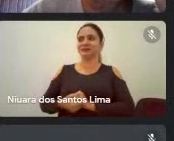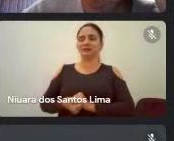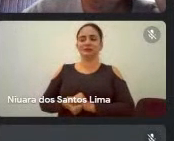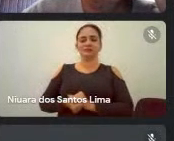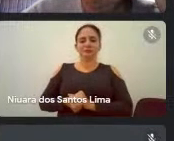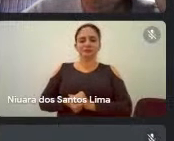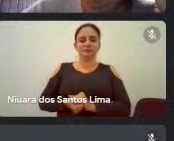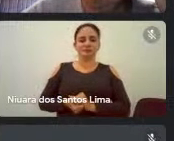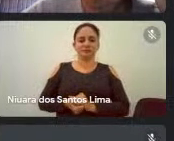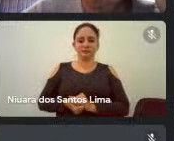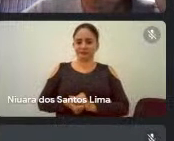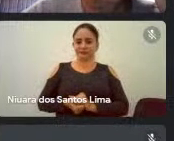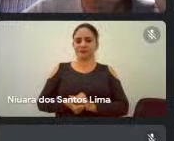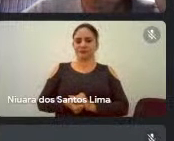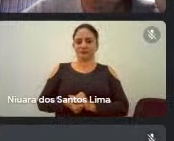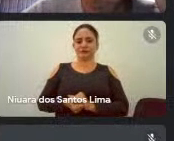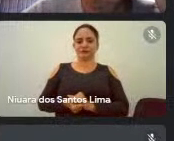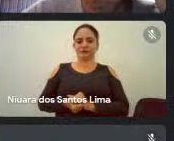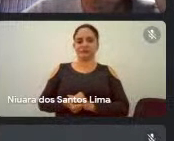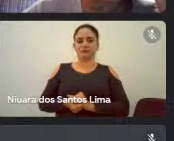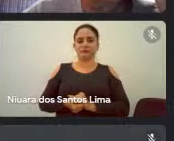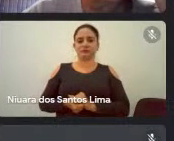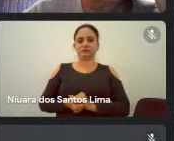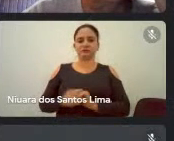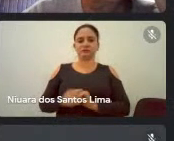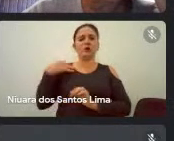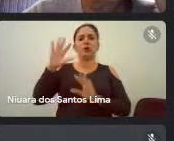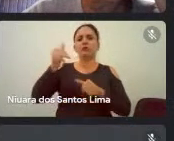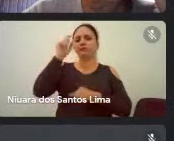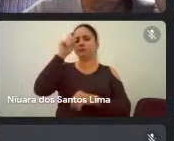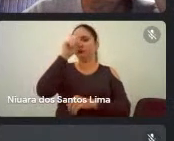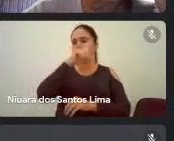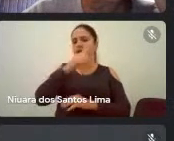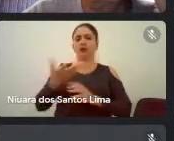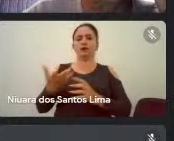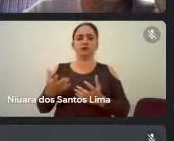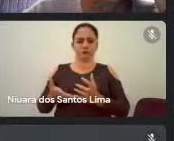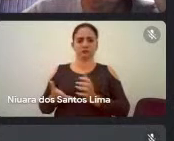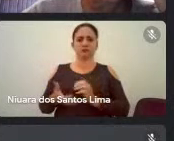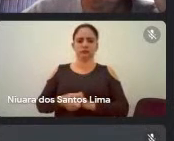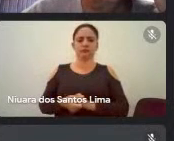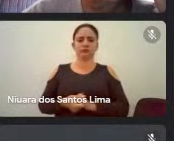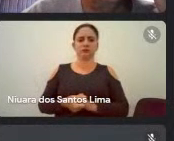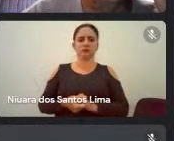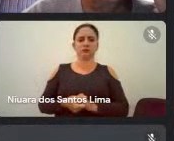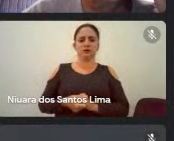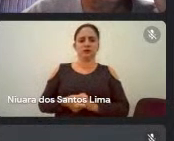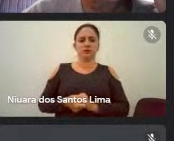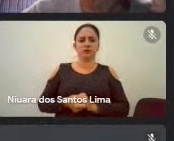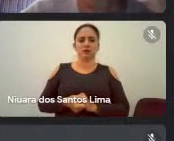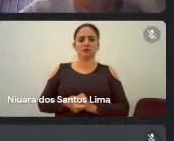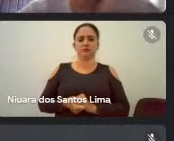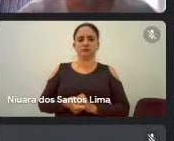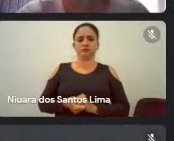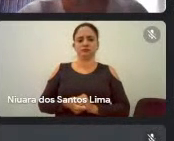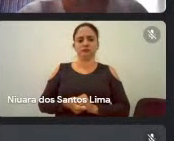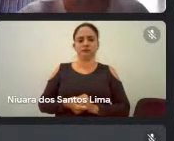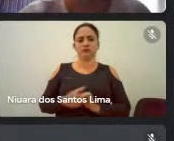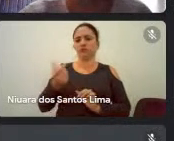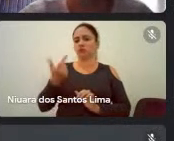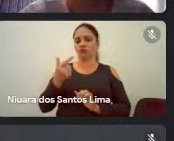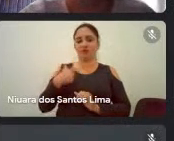nesse gênero textual. Algumas dificuldades com o trabalho com corpus oral. O fato de não